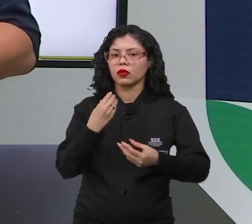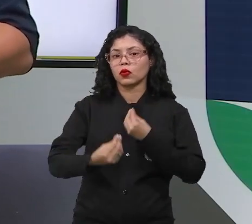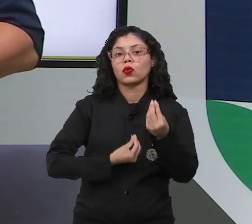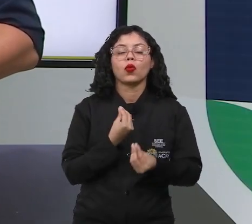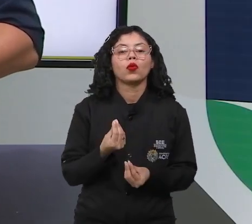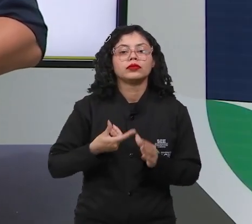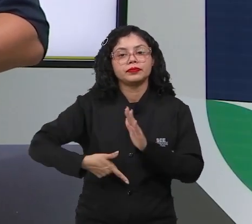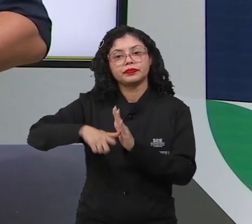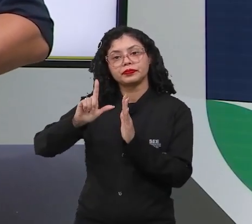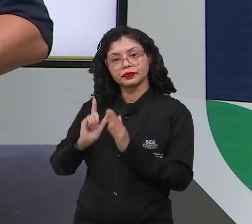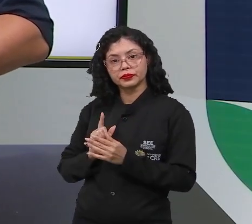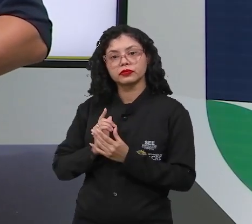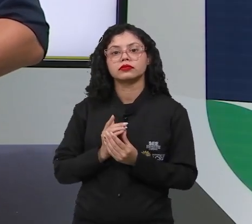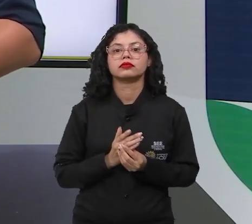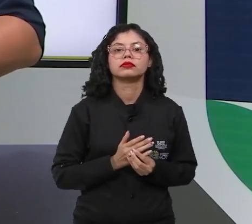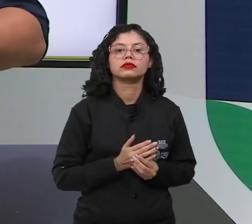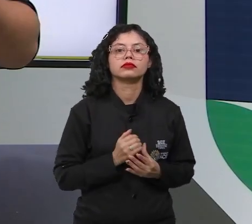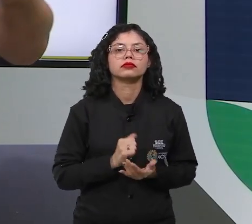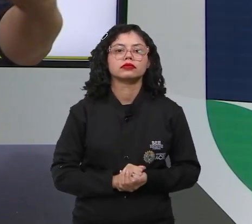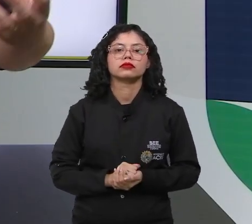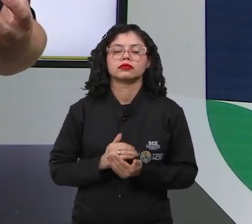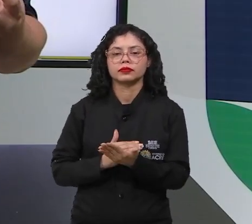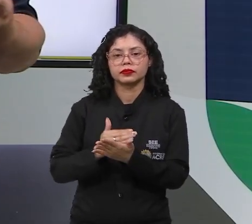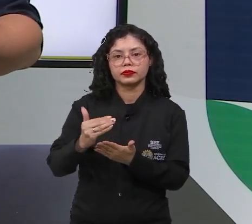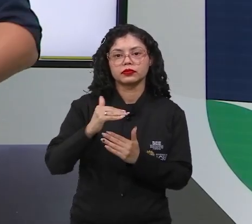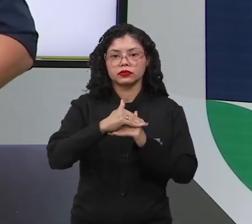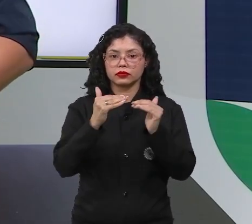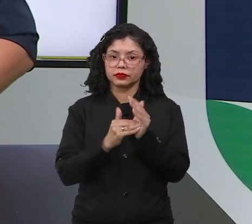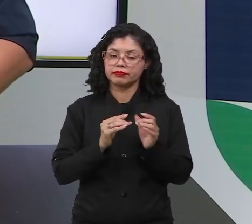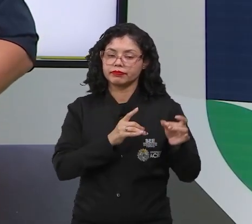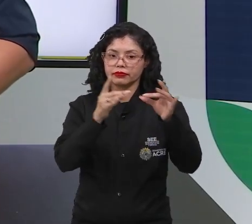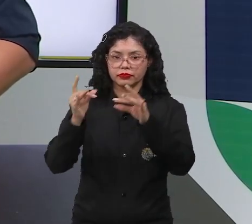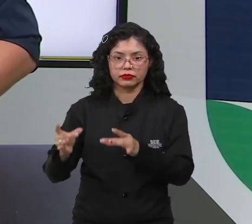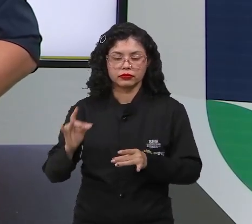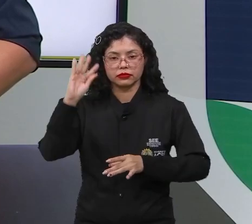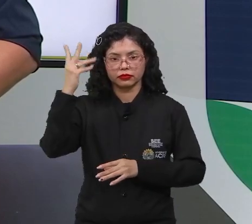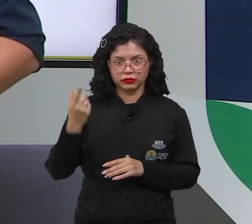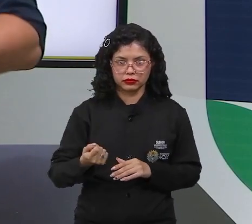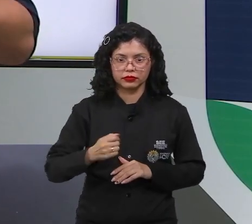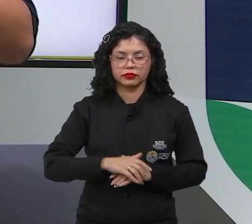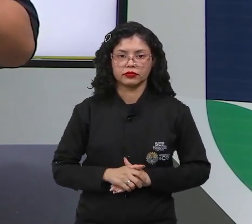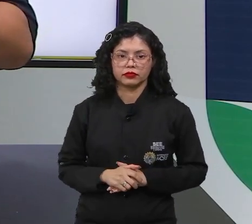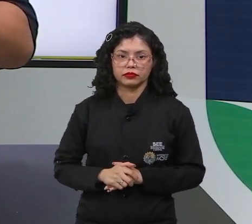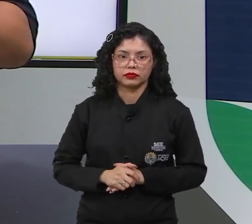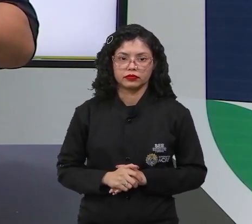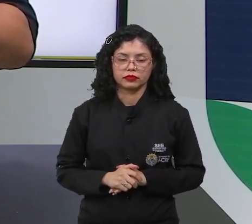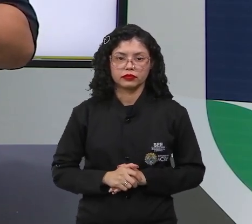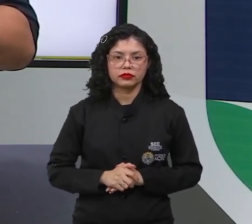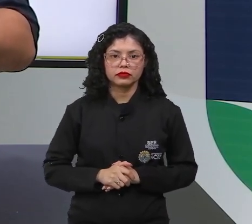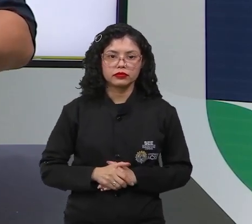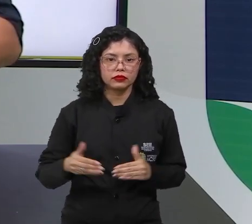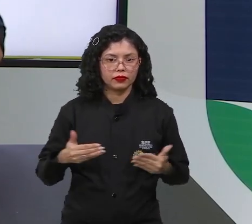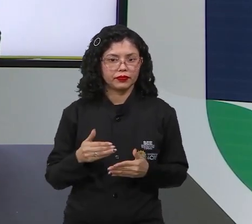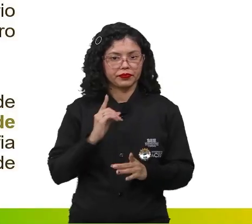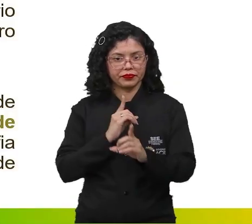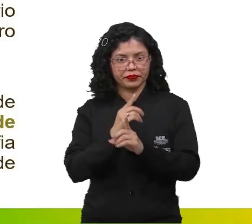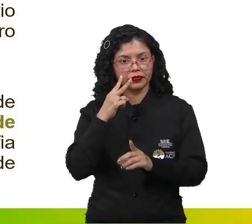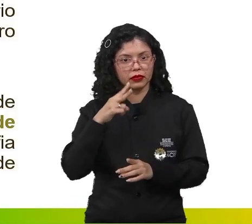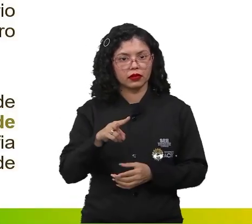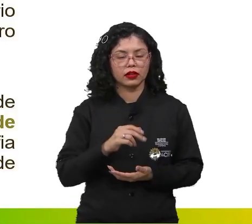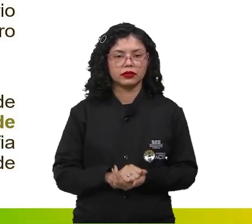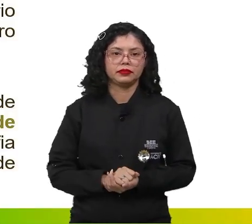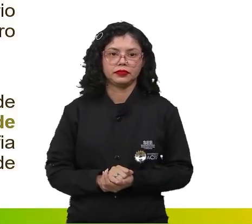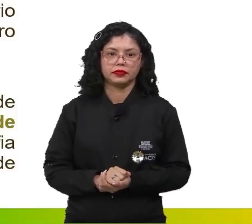a África antes de iniciar todo esse tráfico negreiro transatlântico? Acompanhe aqui comigo que hoje você vai descobrir. Olha